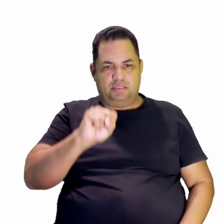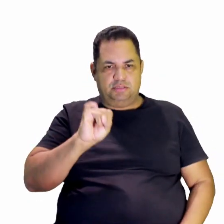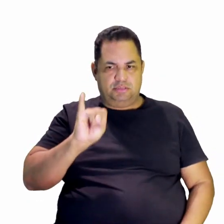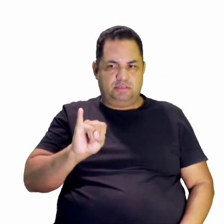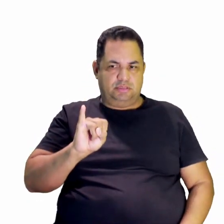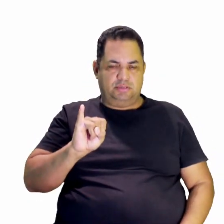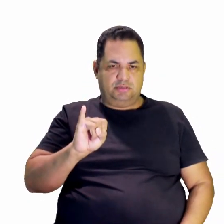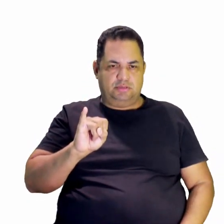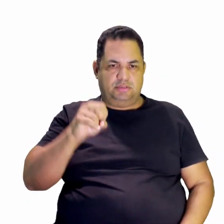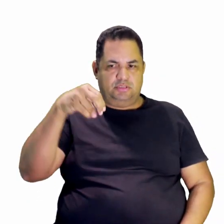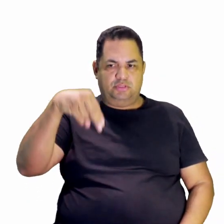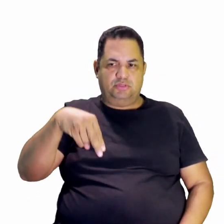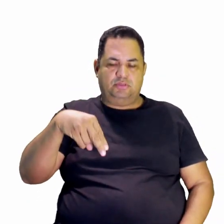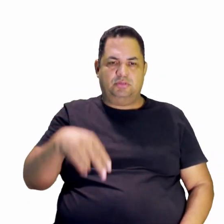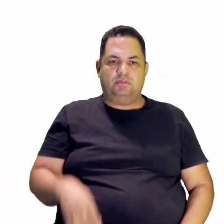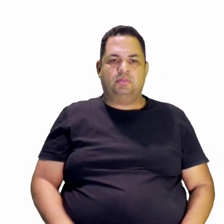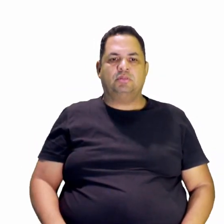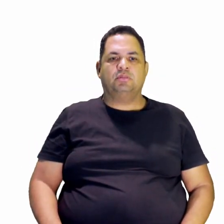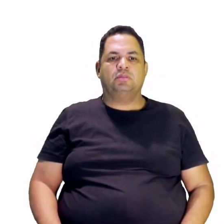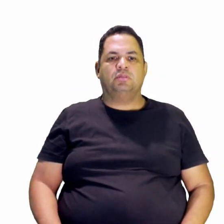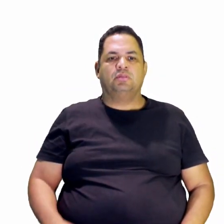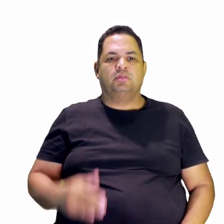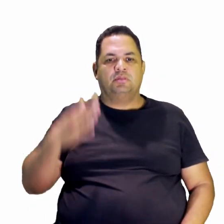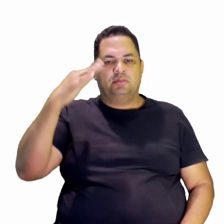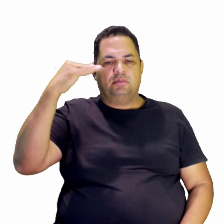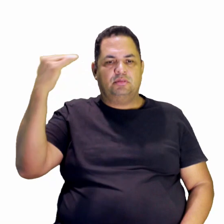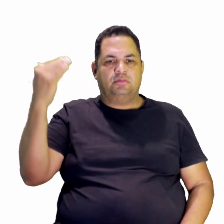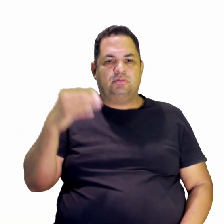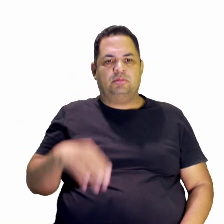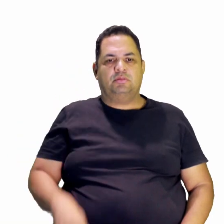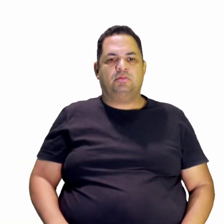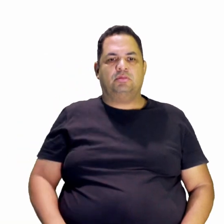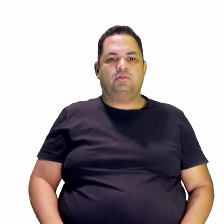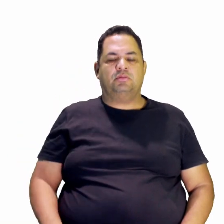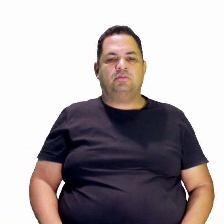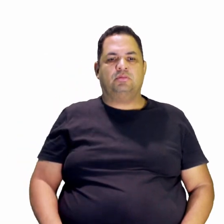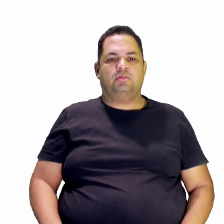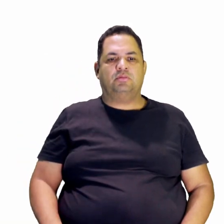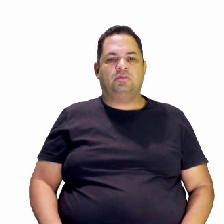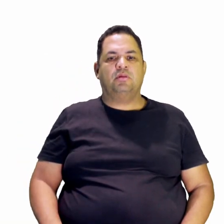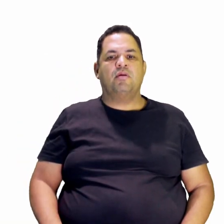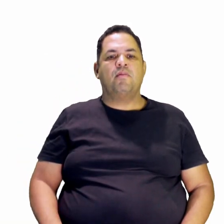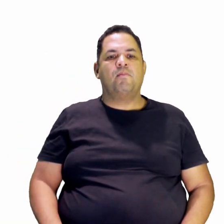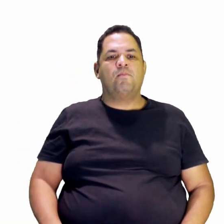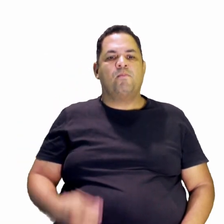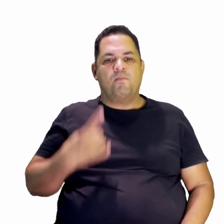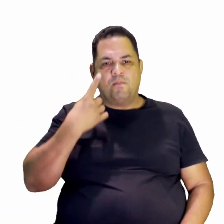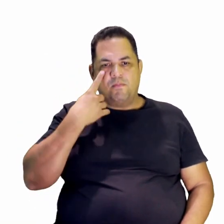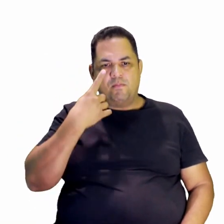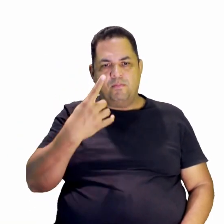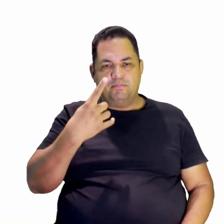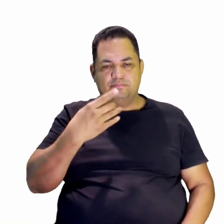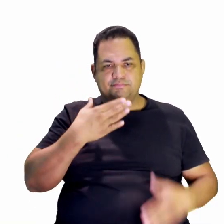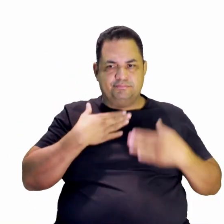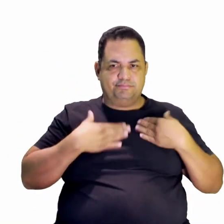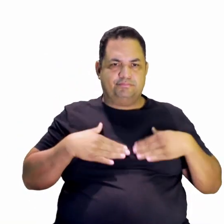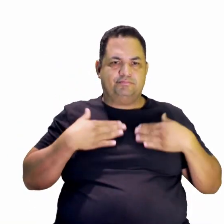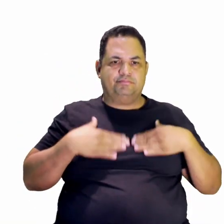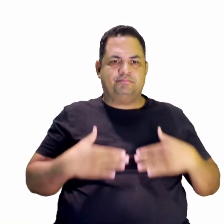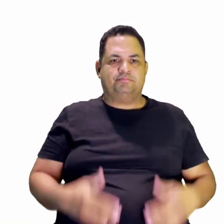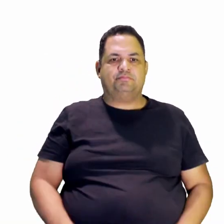por segundo ao quadrado. Em homenagem a Isaac Newton, é colocado esse Newton aí. Viram aí? Bem tranquilo,